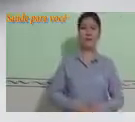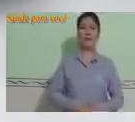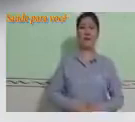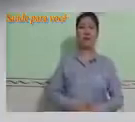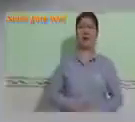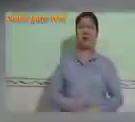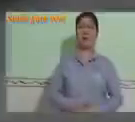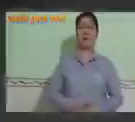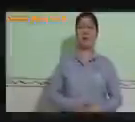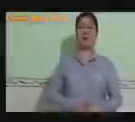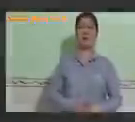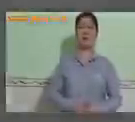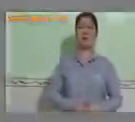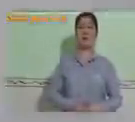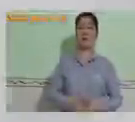Uma boa noite de sono,